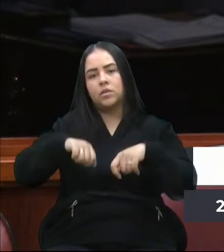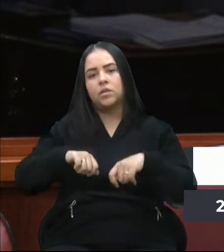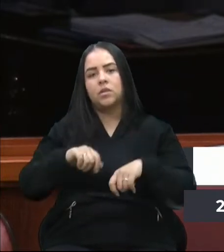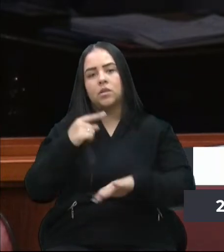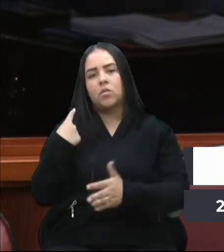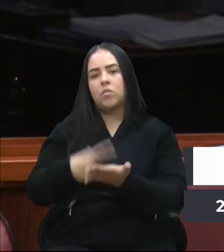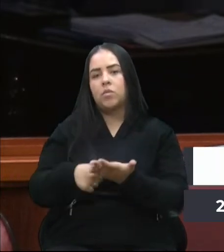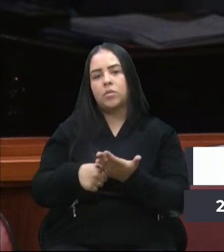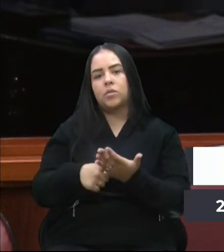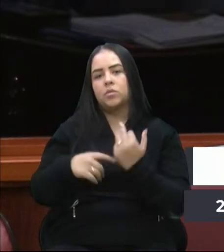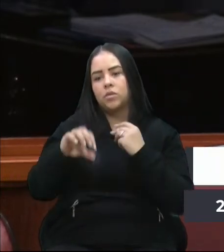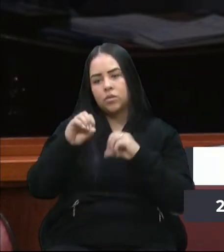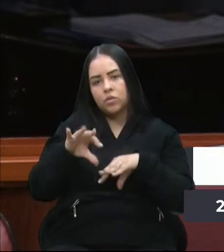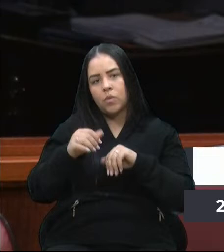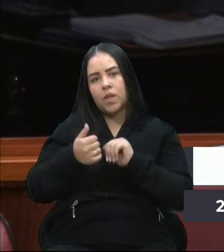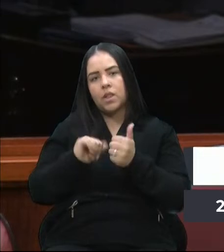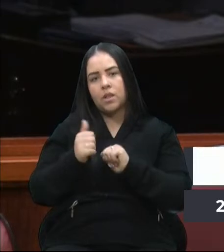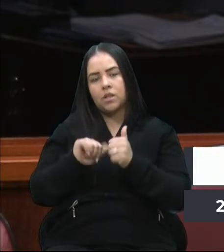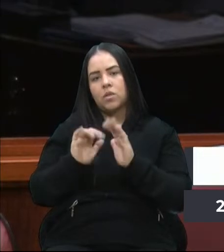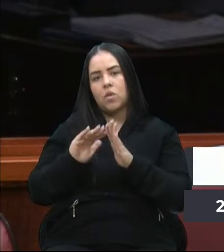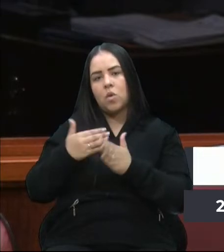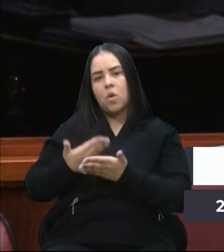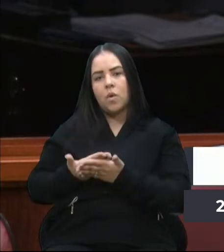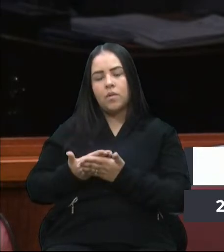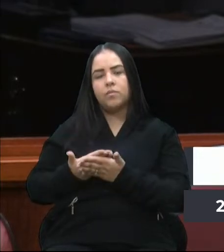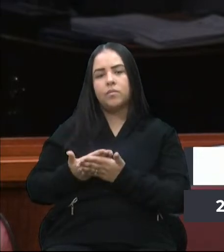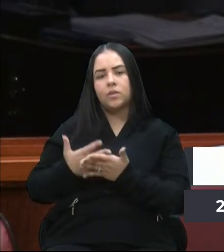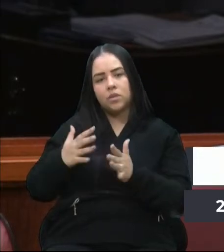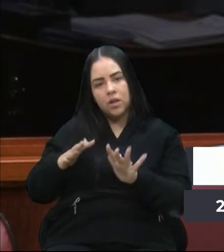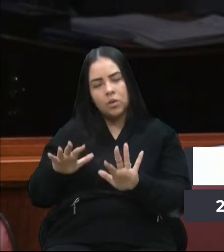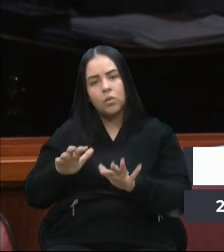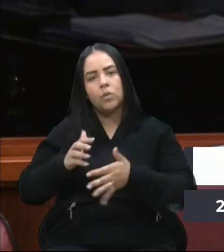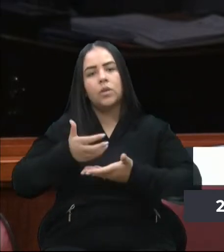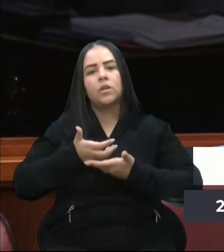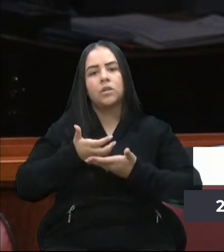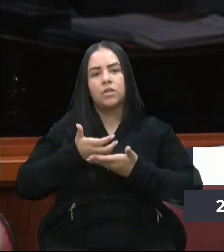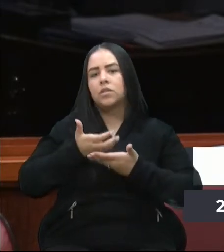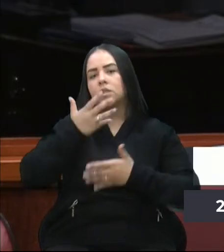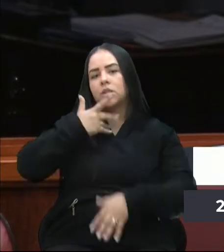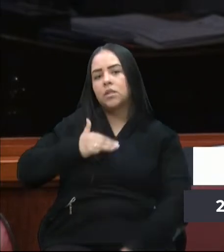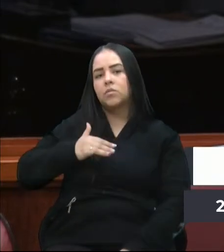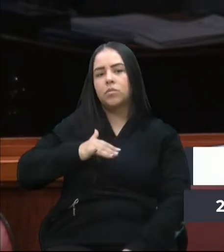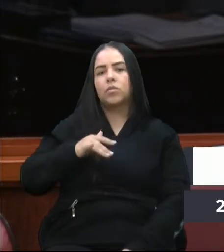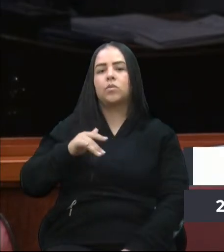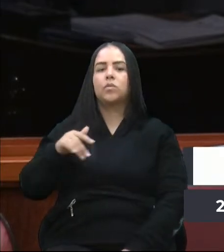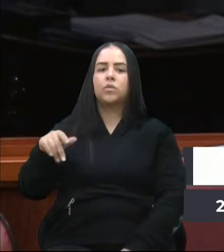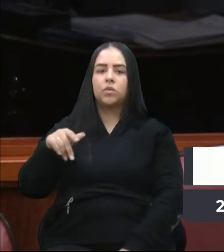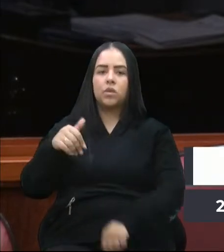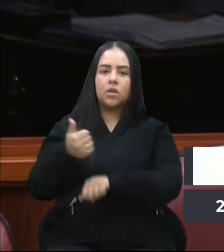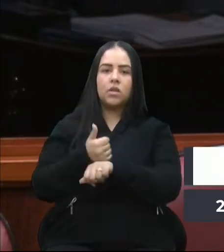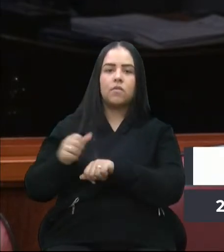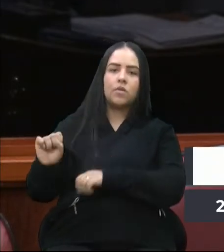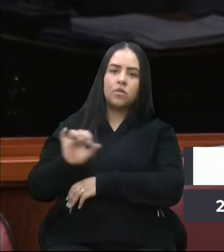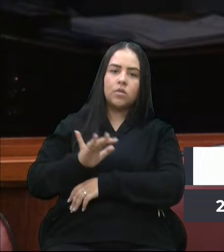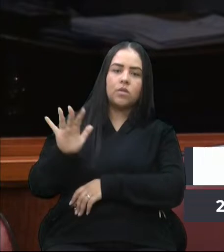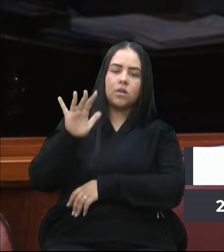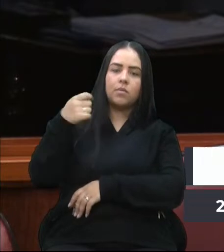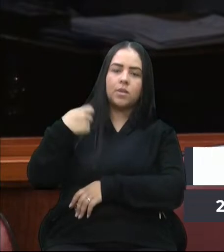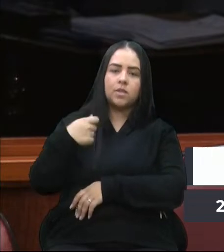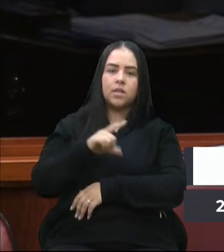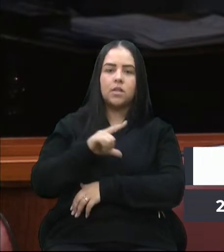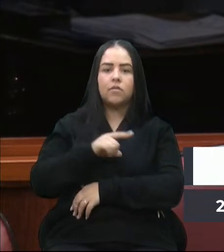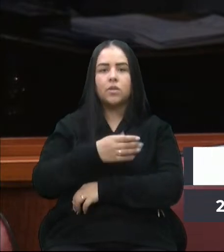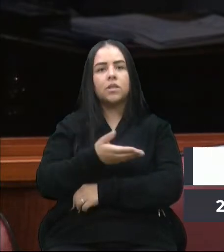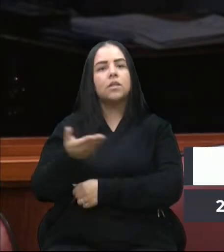compromisso com a educação de qualidade, com escolas que possam acolher nossas crianças e professores valorizados, que queremos contar com os nobres pares para